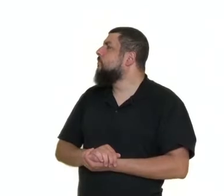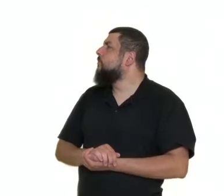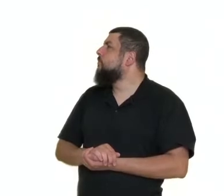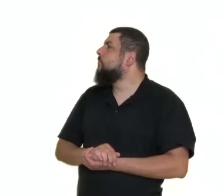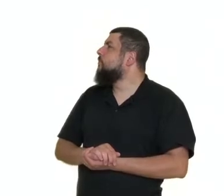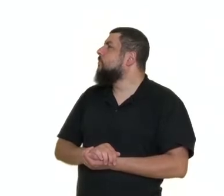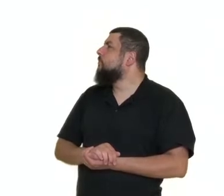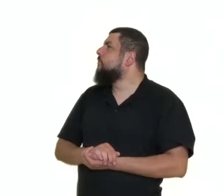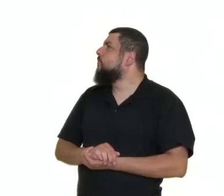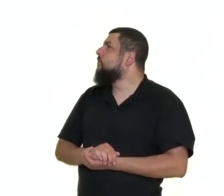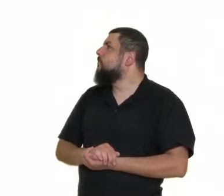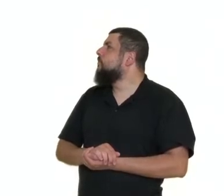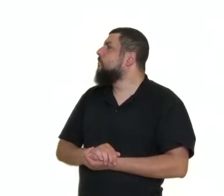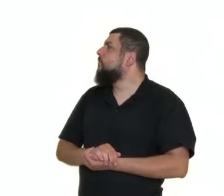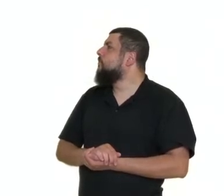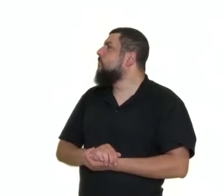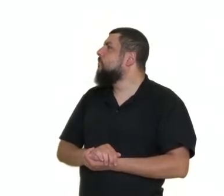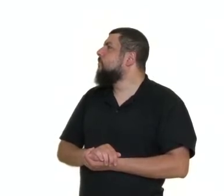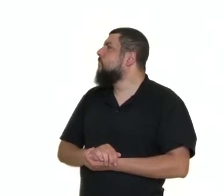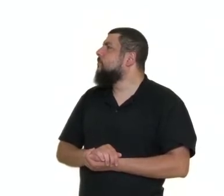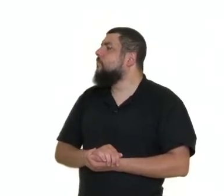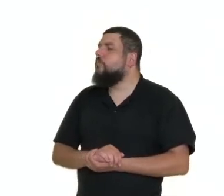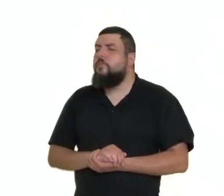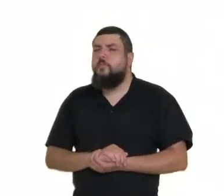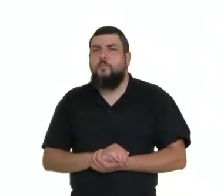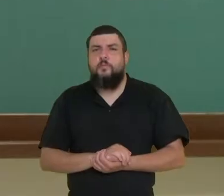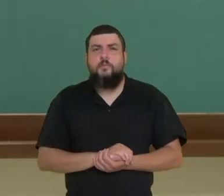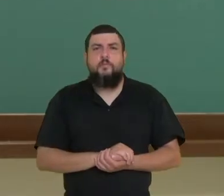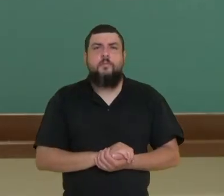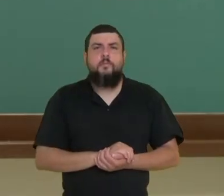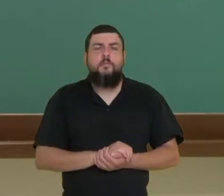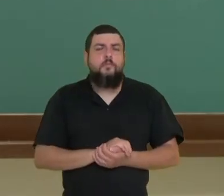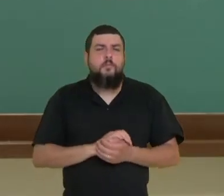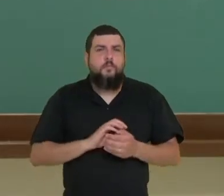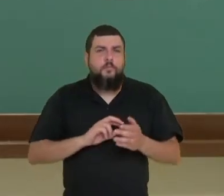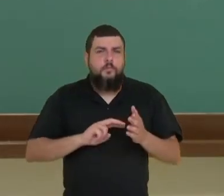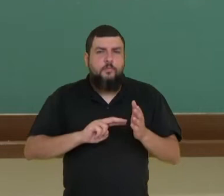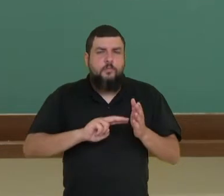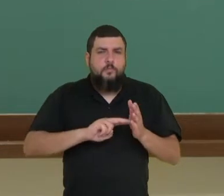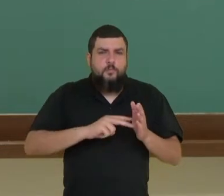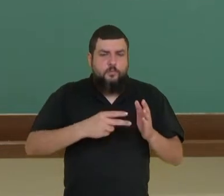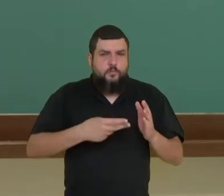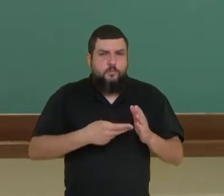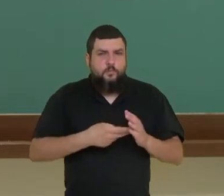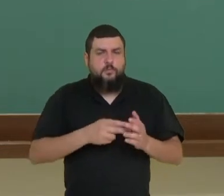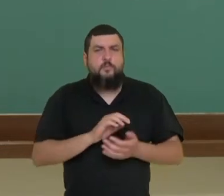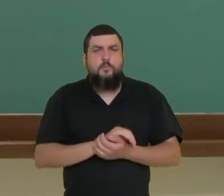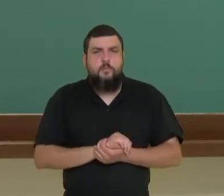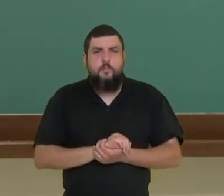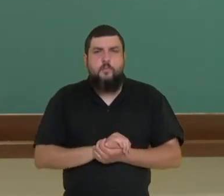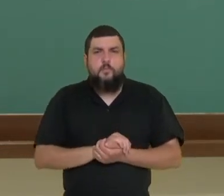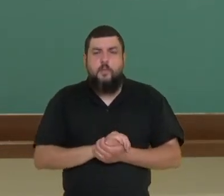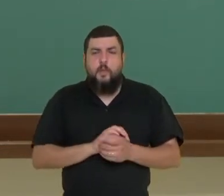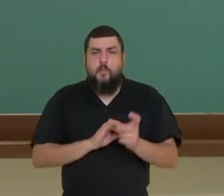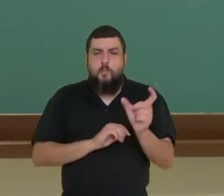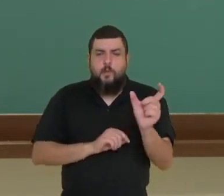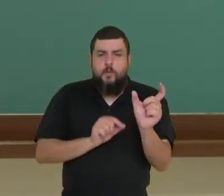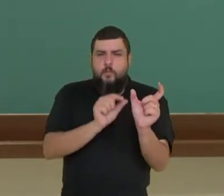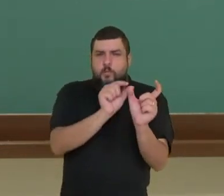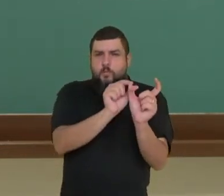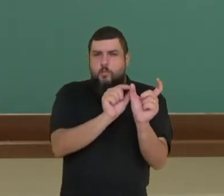su gran tamanho. Ou seja, você modifica a terminação do termo ali, da